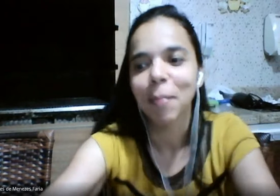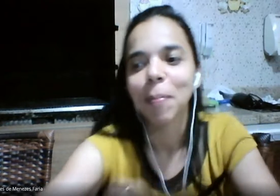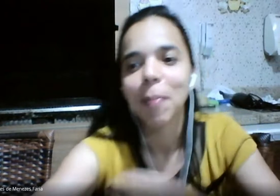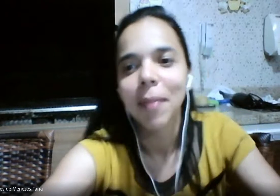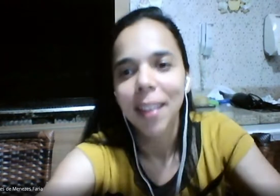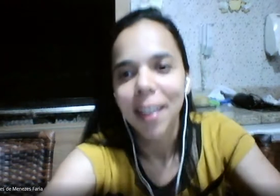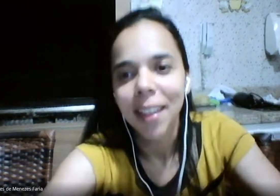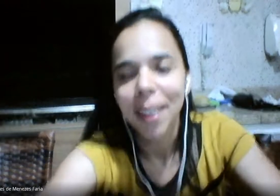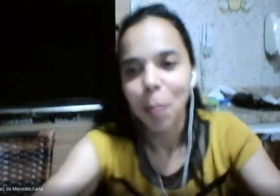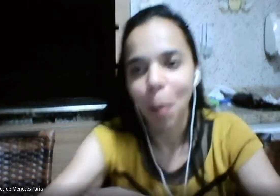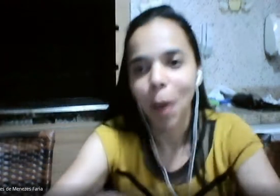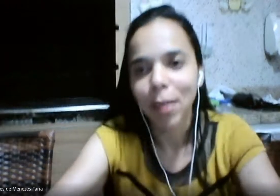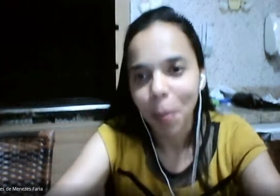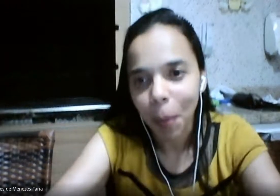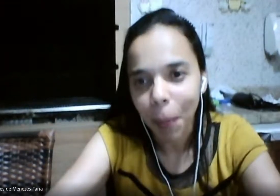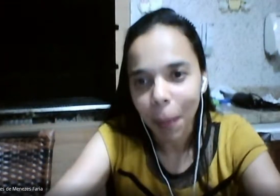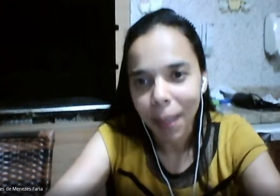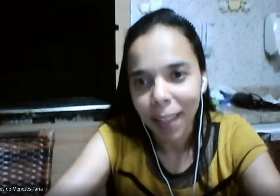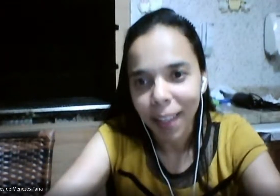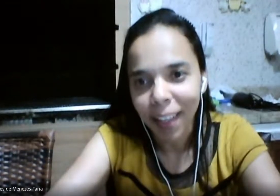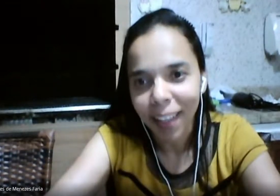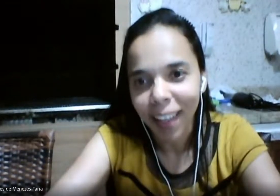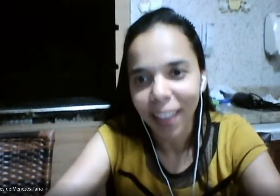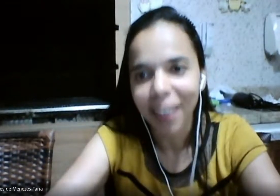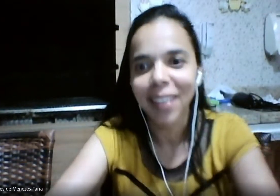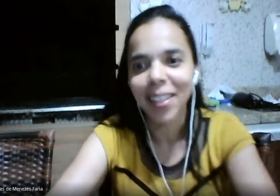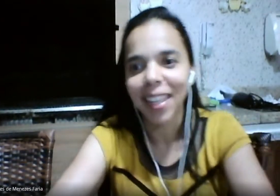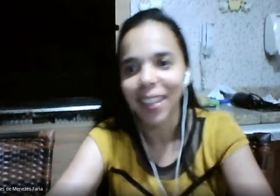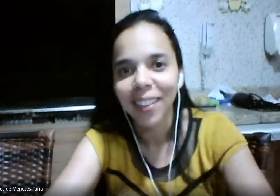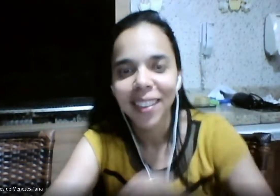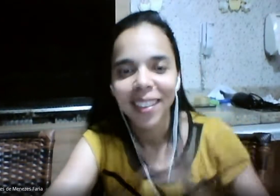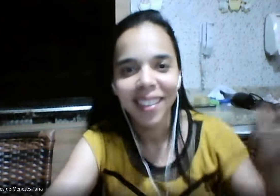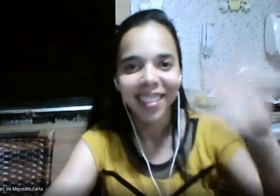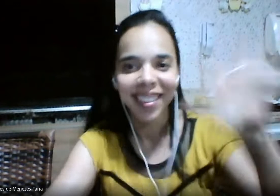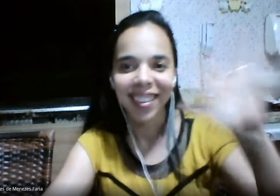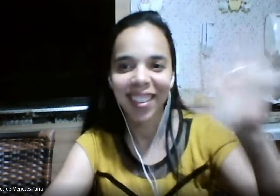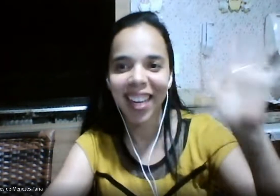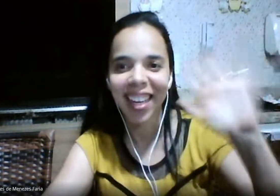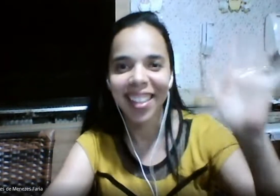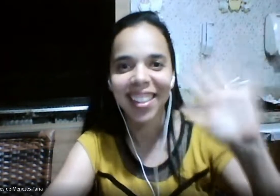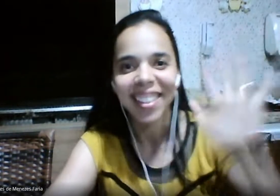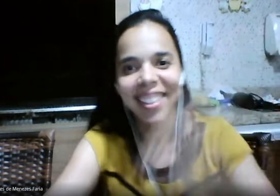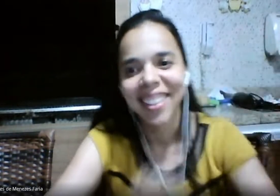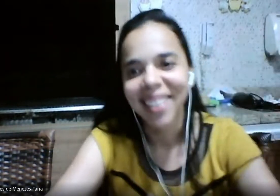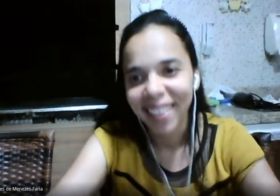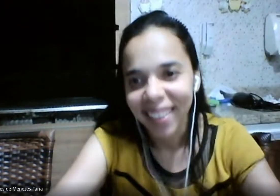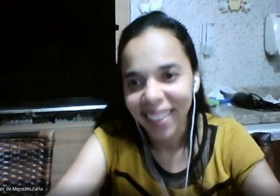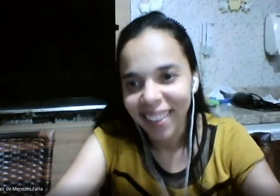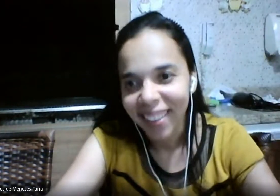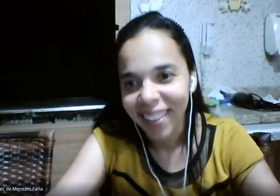Peraí. Meu mouse deu um probleminha aqui. Aí, deu certo. Até mais.